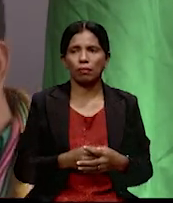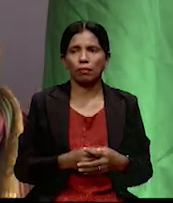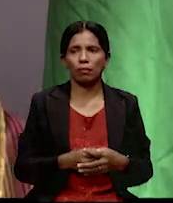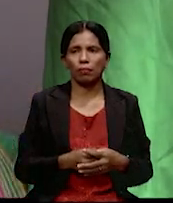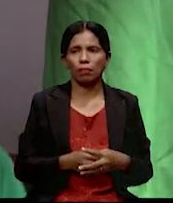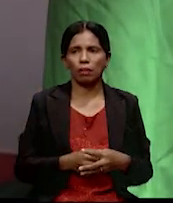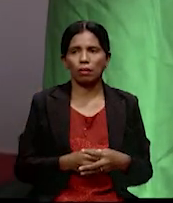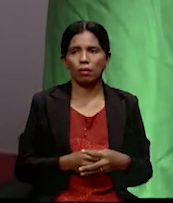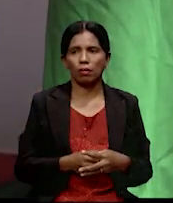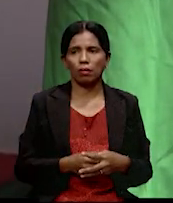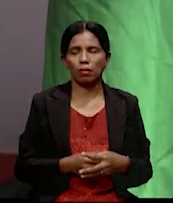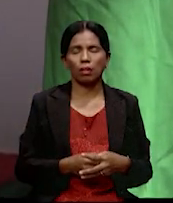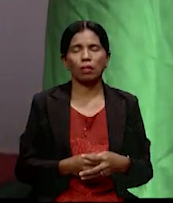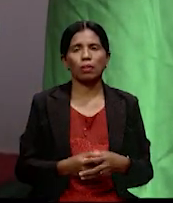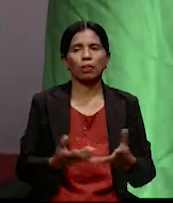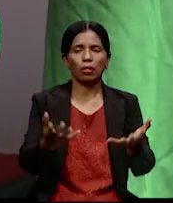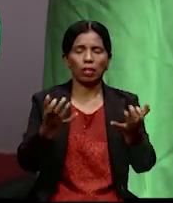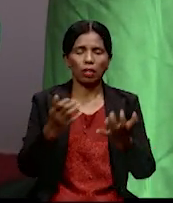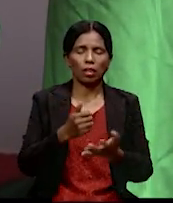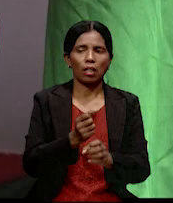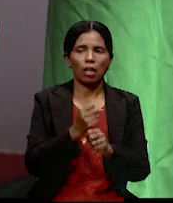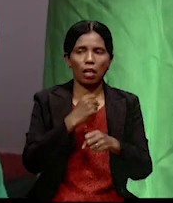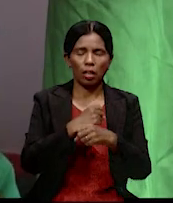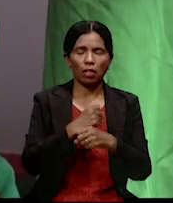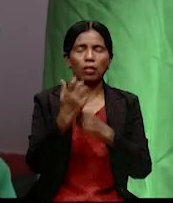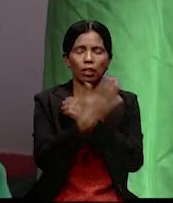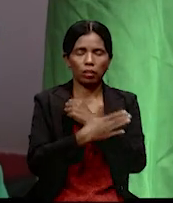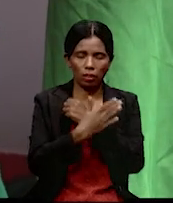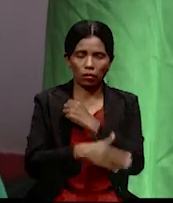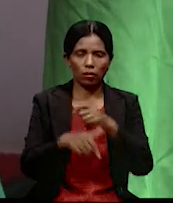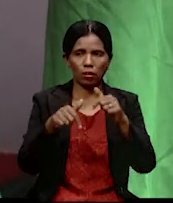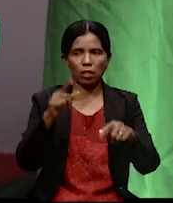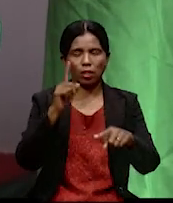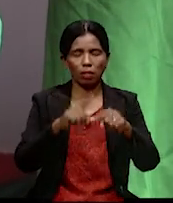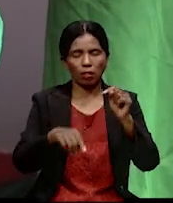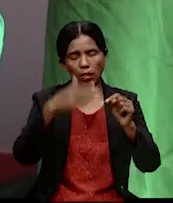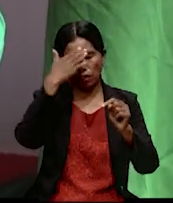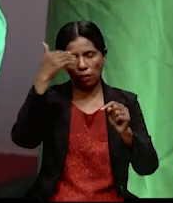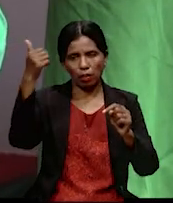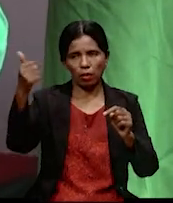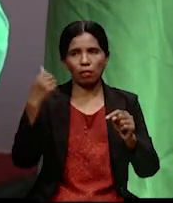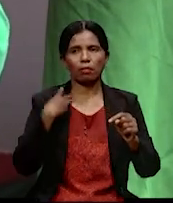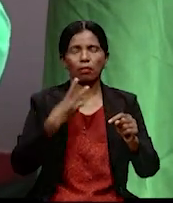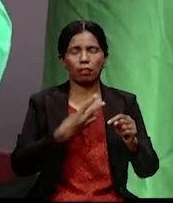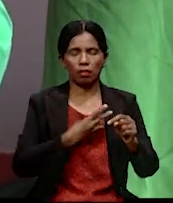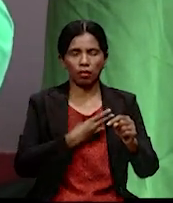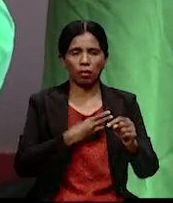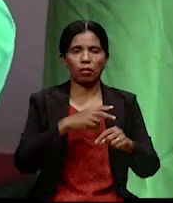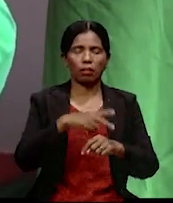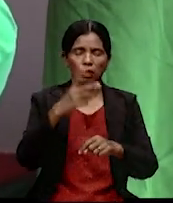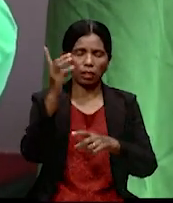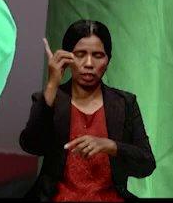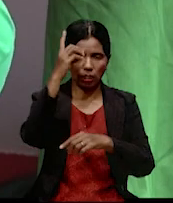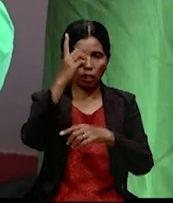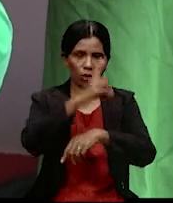Kole ha kara kari bore to be dida ne la bele atu halua sir kutu ri helo kuni da mai. Tabe ema